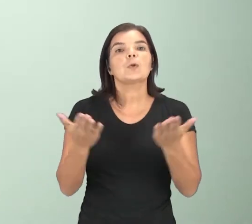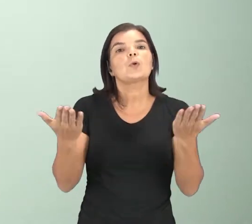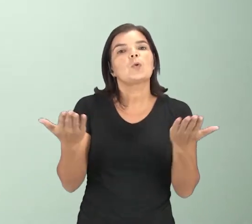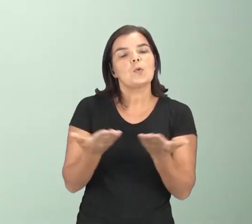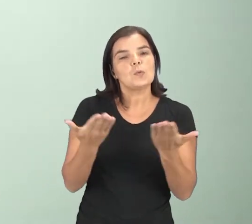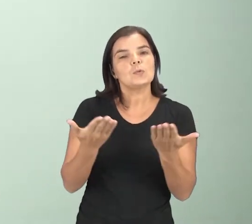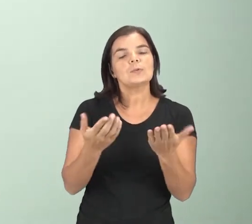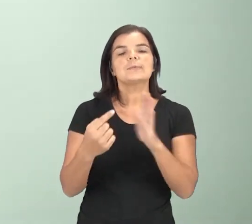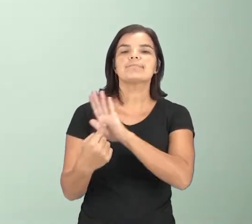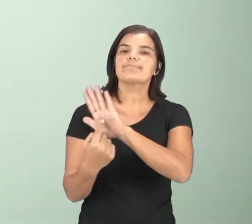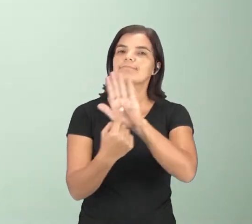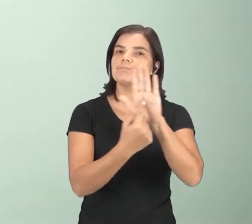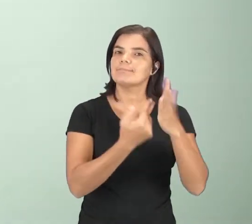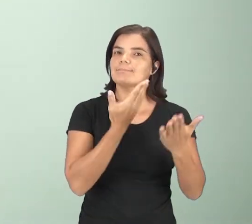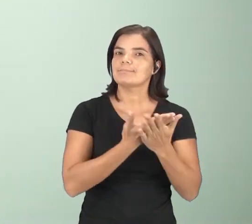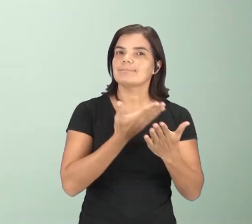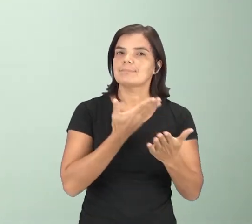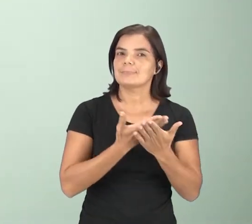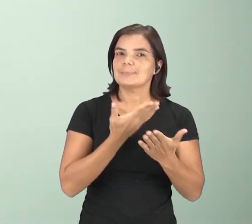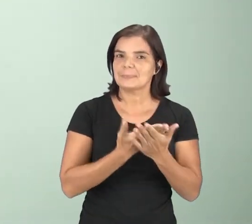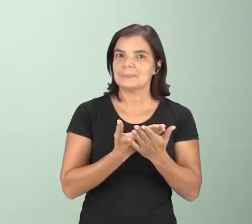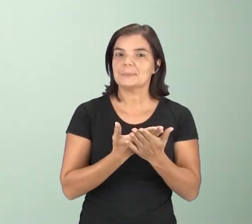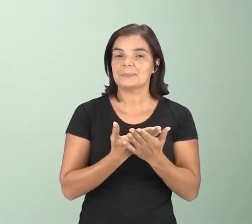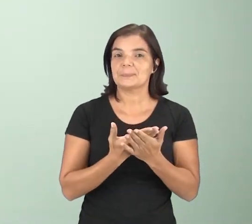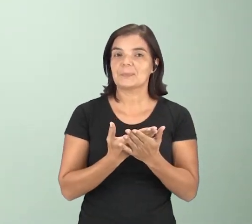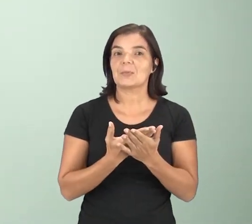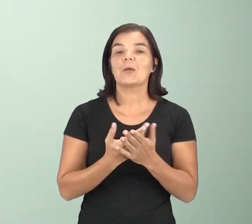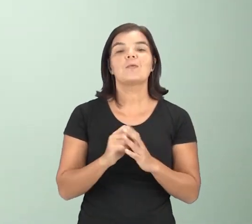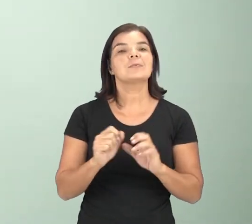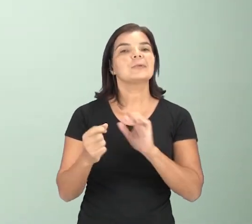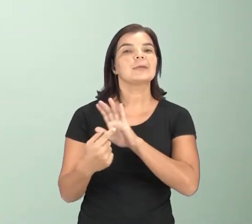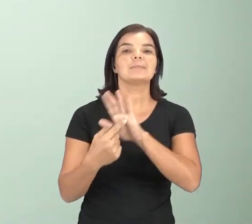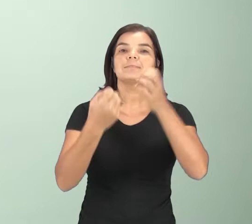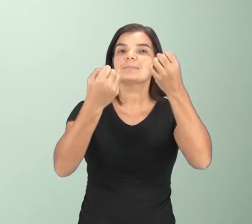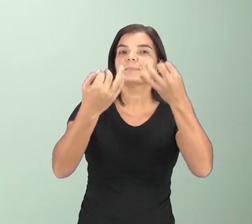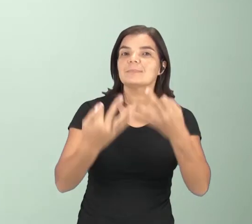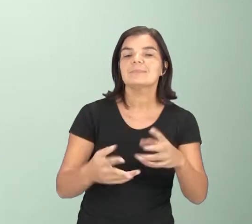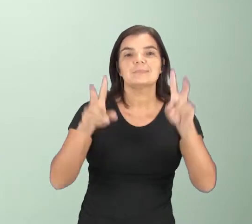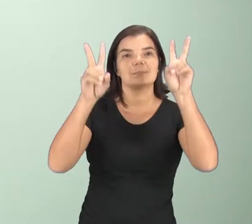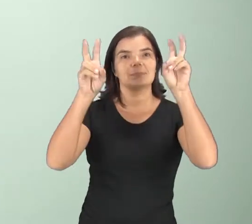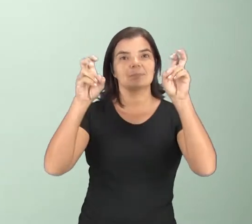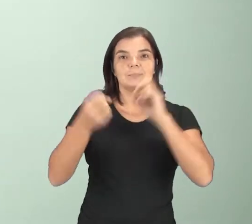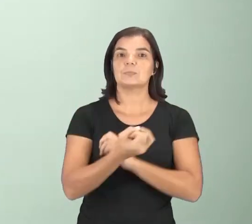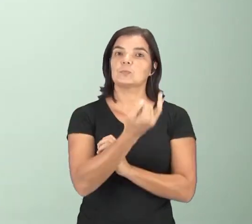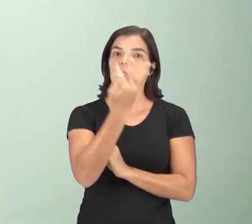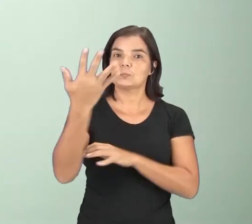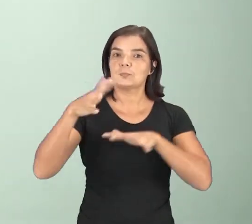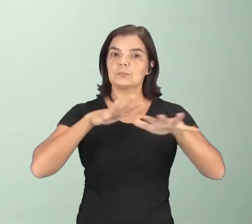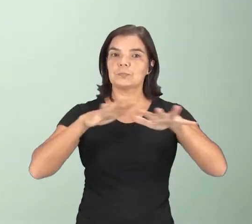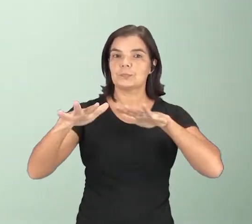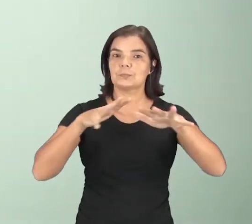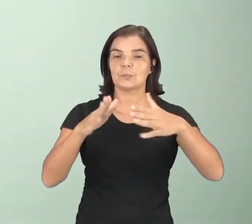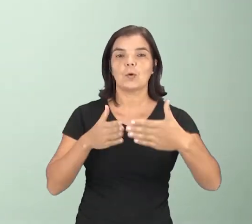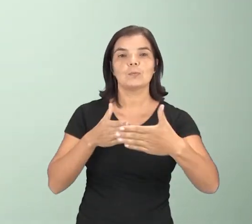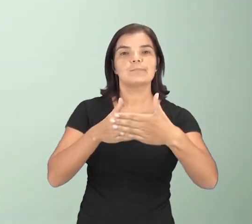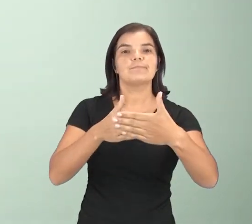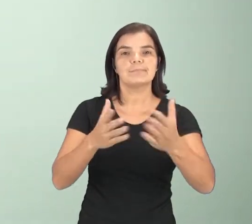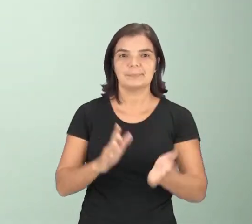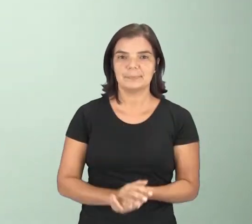eu quero trazer para vocês uma aula onde vai ser trabalhado o assunto quantidade de movimento e